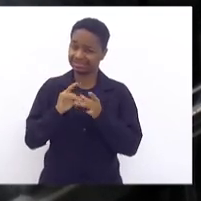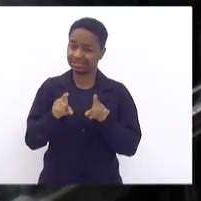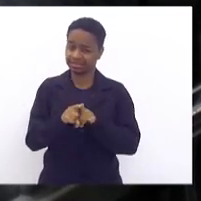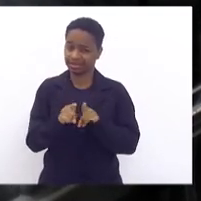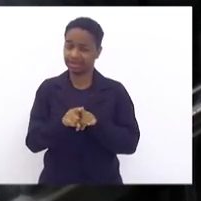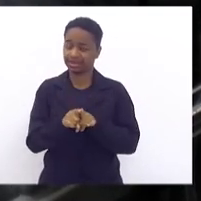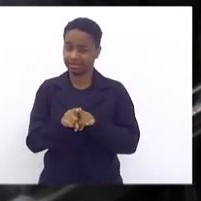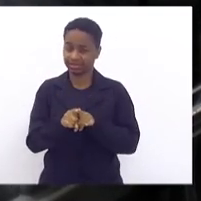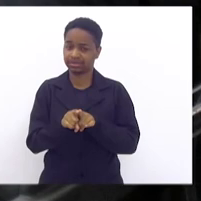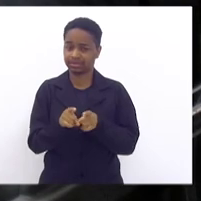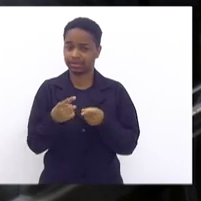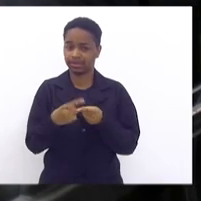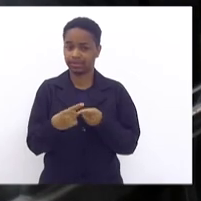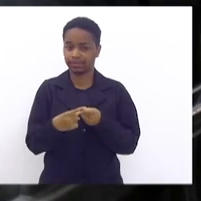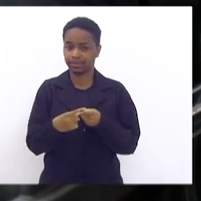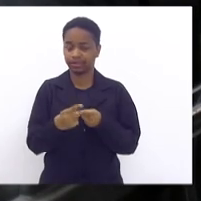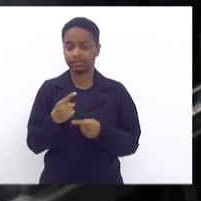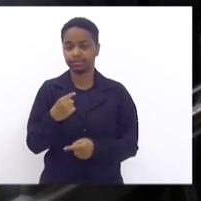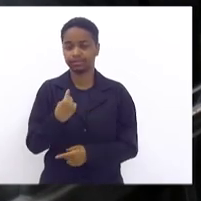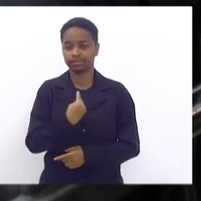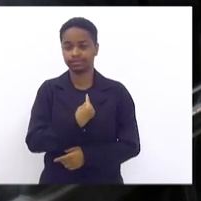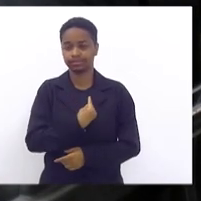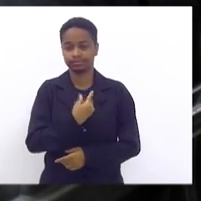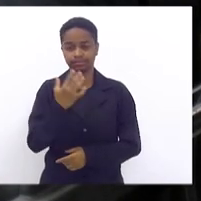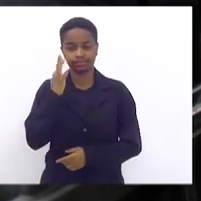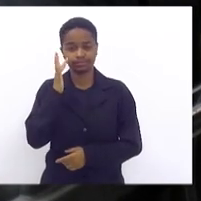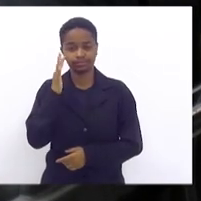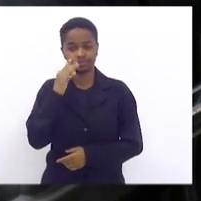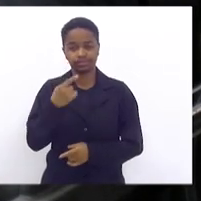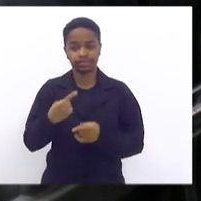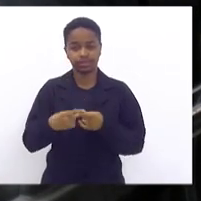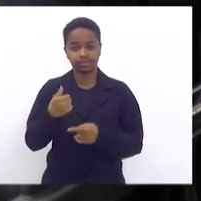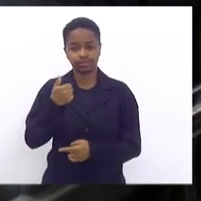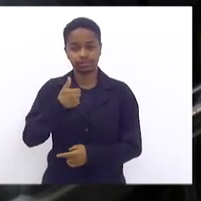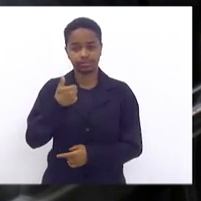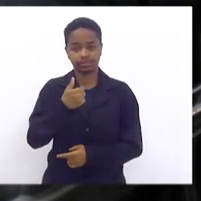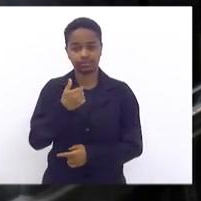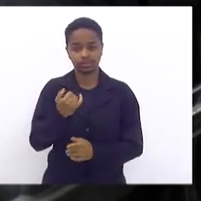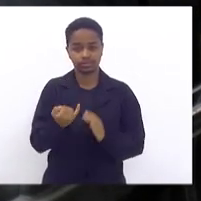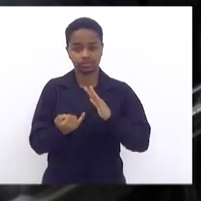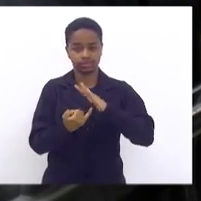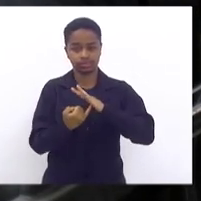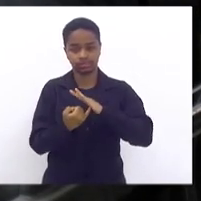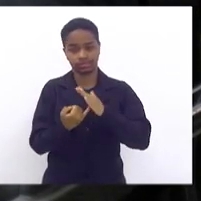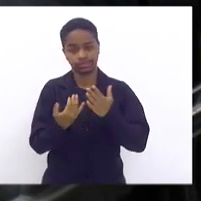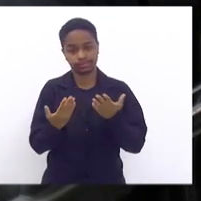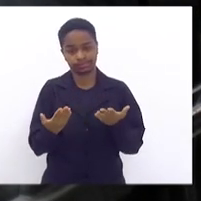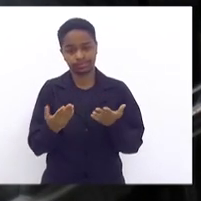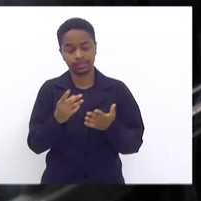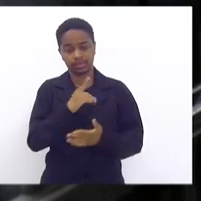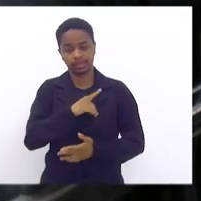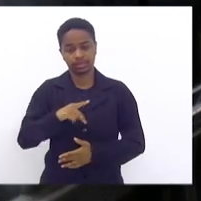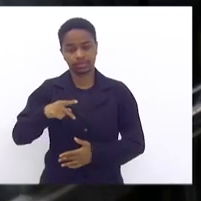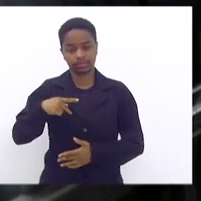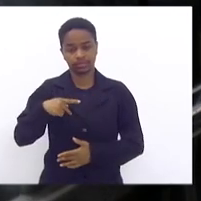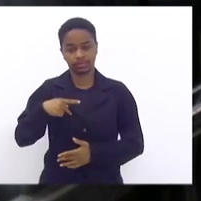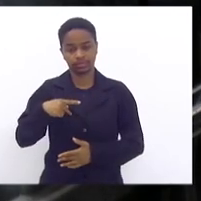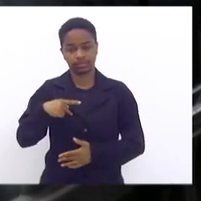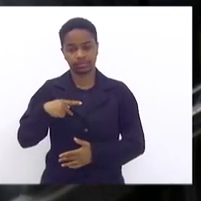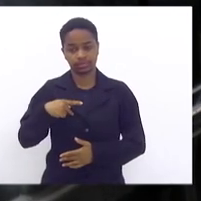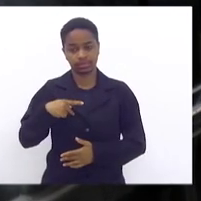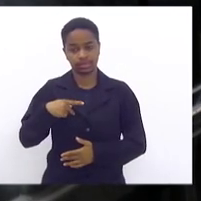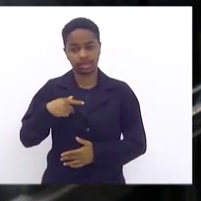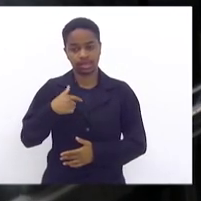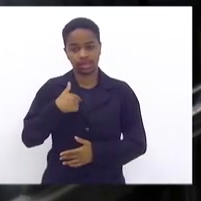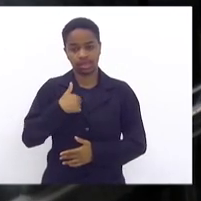tem uma tendência, assim, foi minha primeira instituição, né? Então, a defensoria me deixou